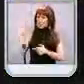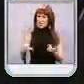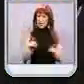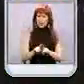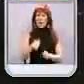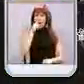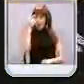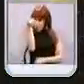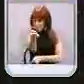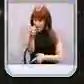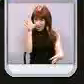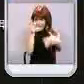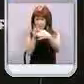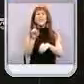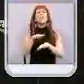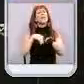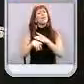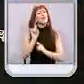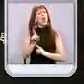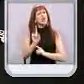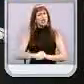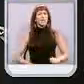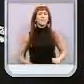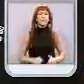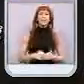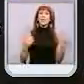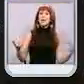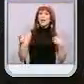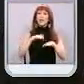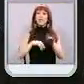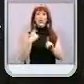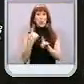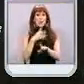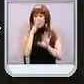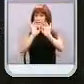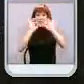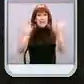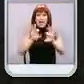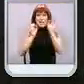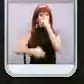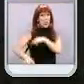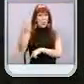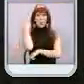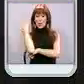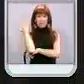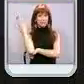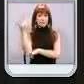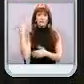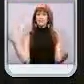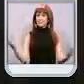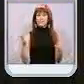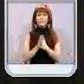mete água. E o que é que se vai fazer, afinal, Tosé? Bom, vamos fazer uma coisa à semelhança do que fizemos no ano passado.